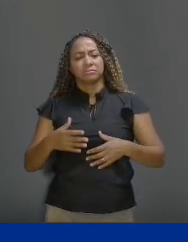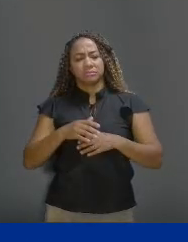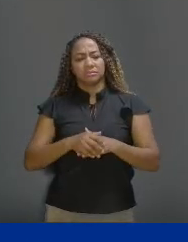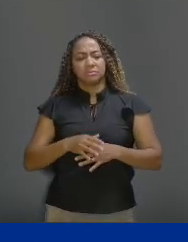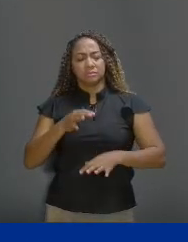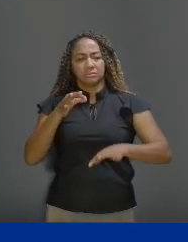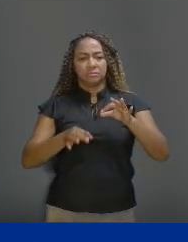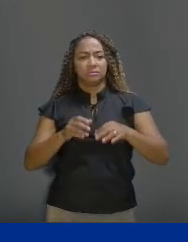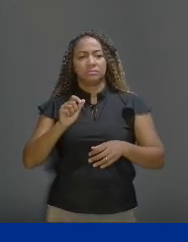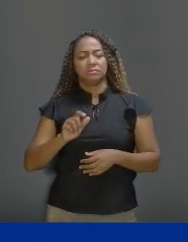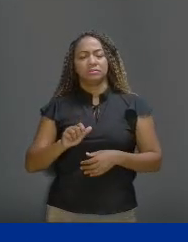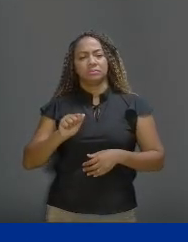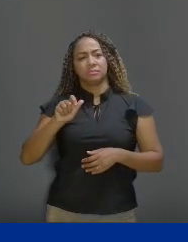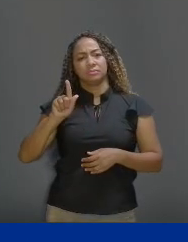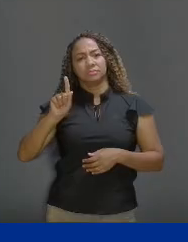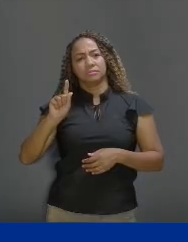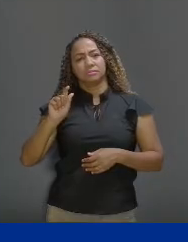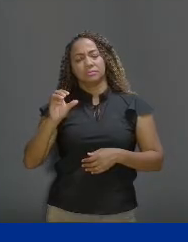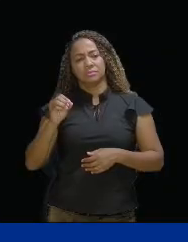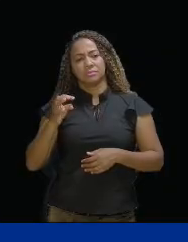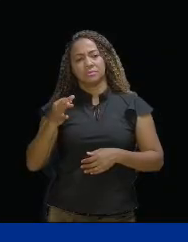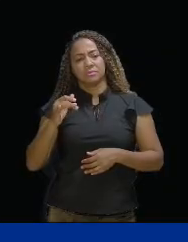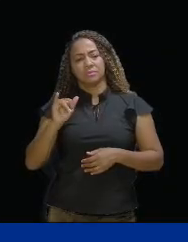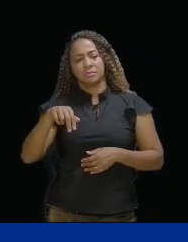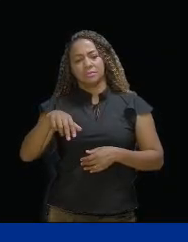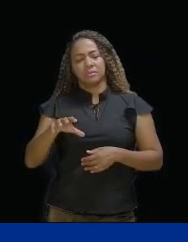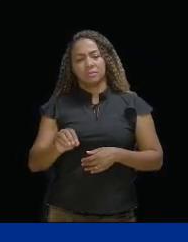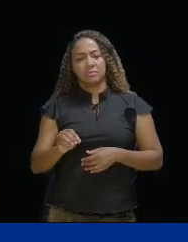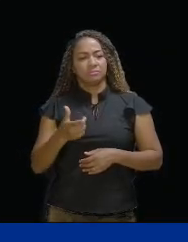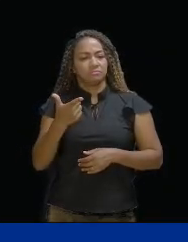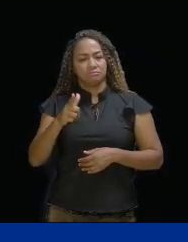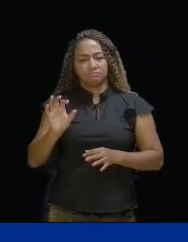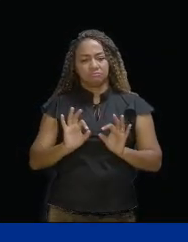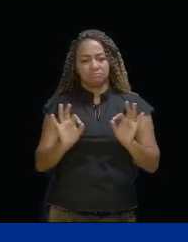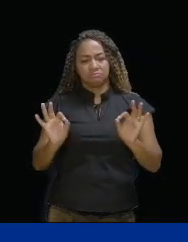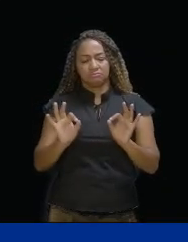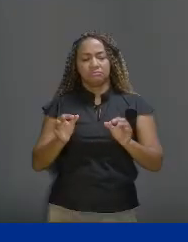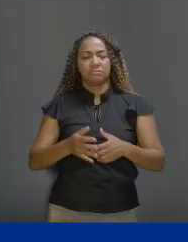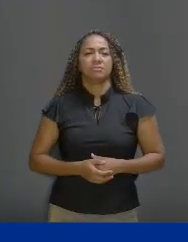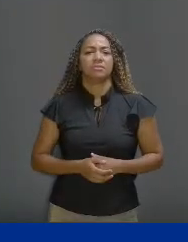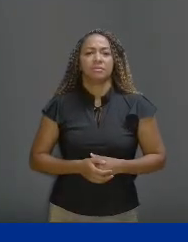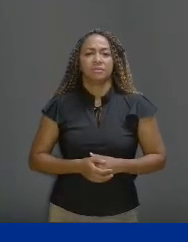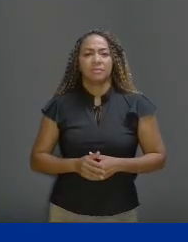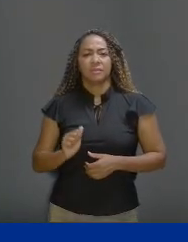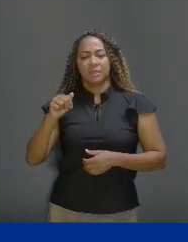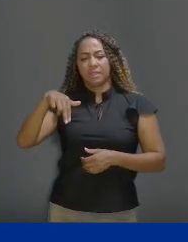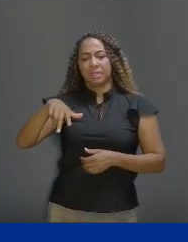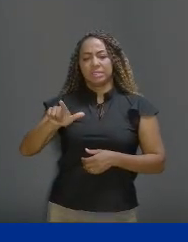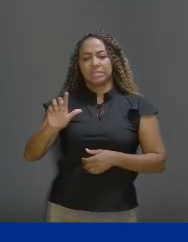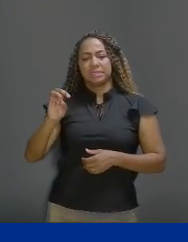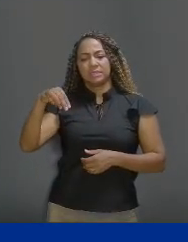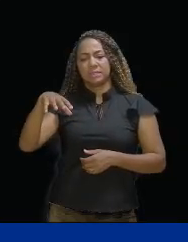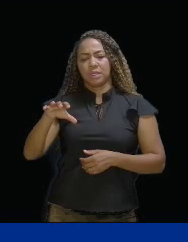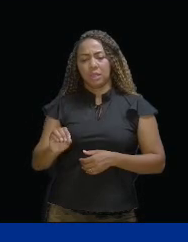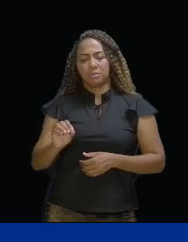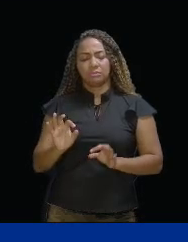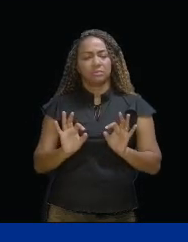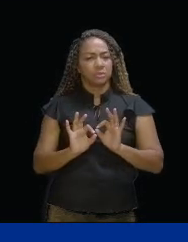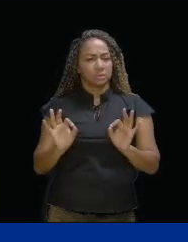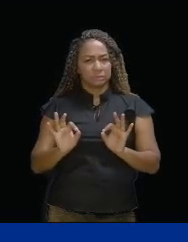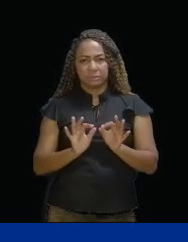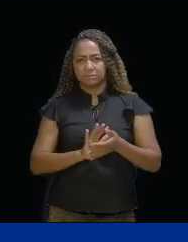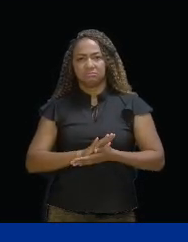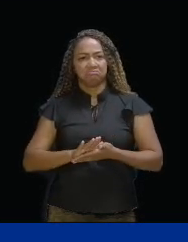Agostinho Silvério, Nenhuma, senhor presidente. juiz Anselmo Gonçalves, Nenhum, senhor